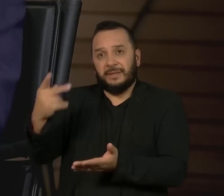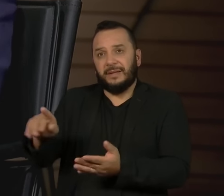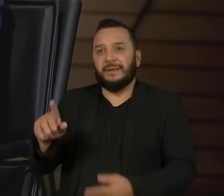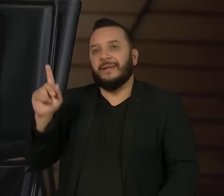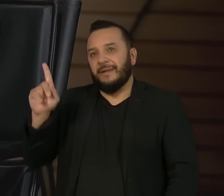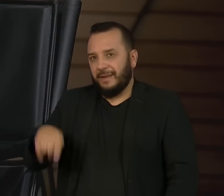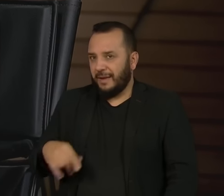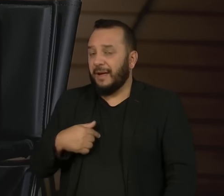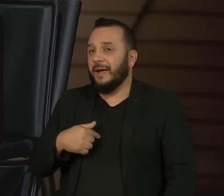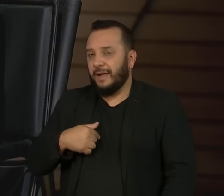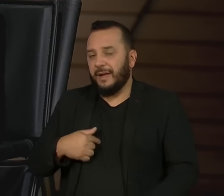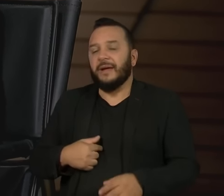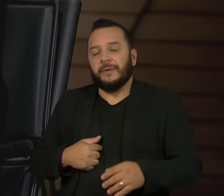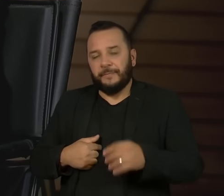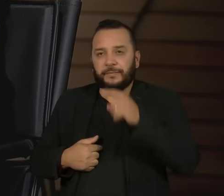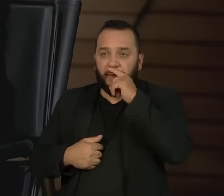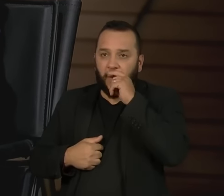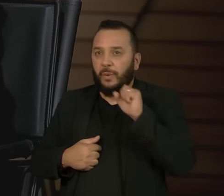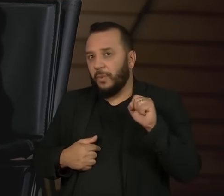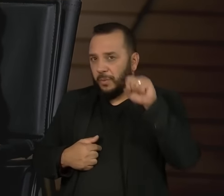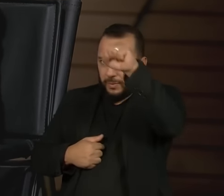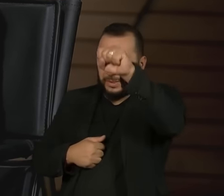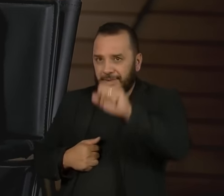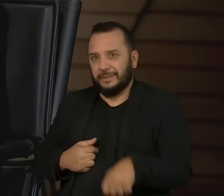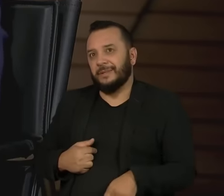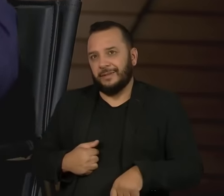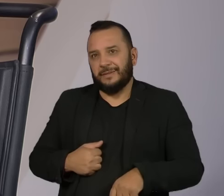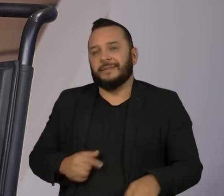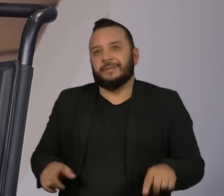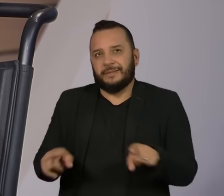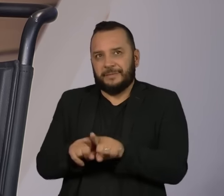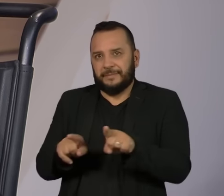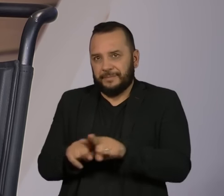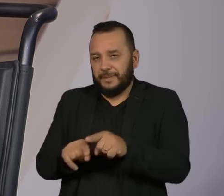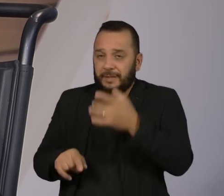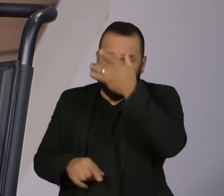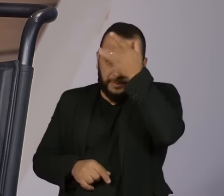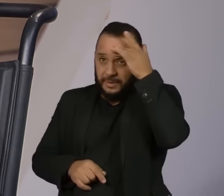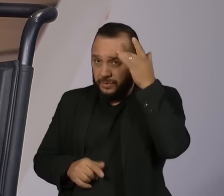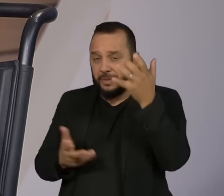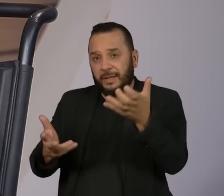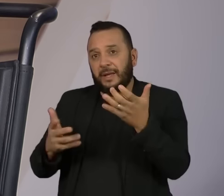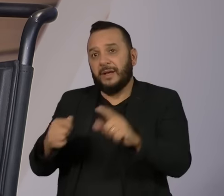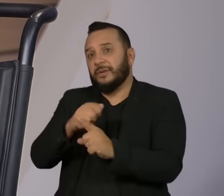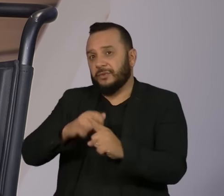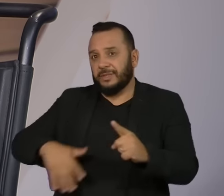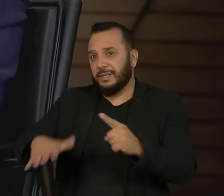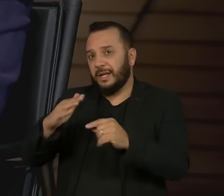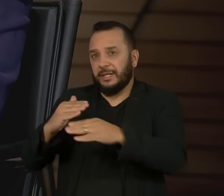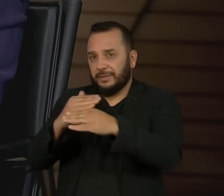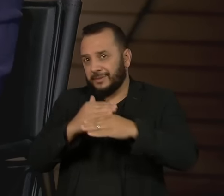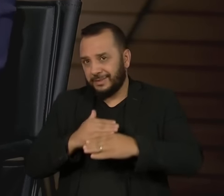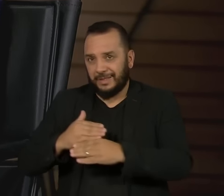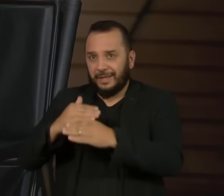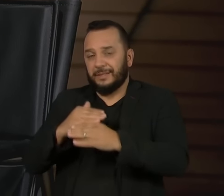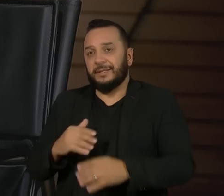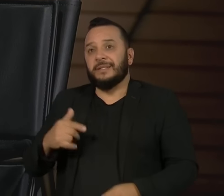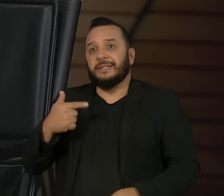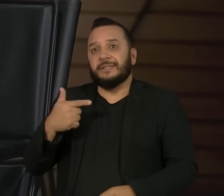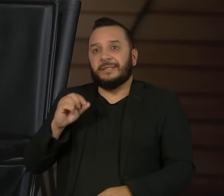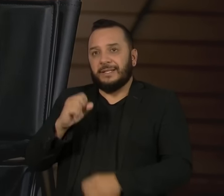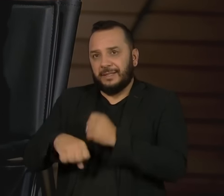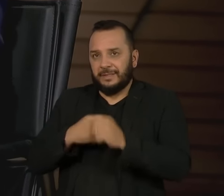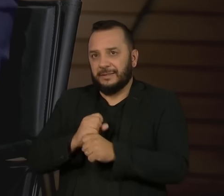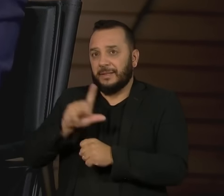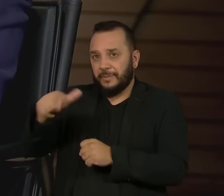era comunista, introduzia as pessoas para uma sociedade igualitária. Depois de 70 anos, a perseguição